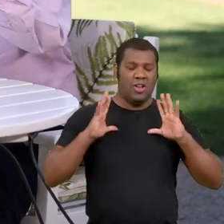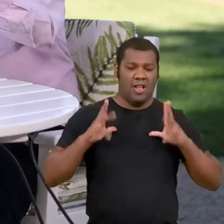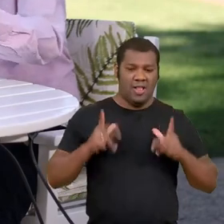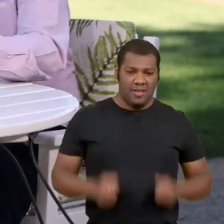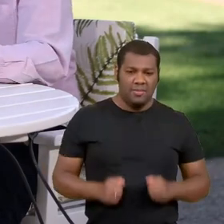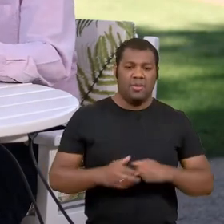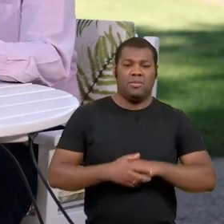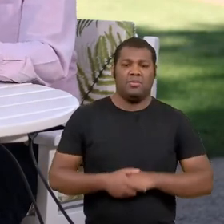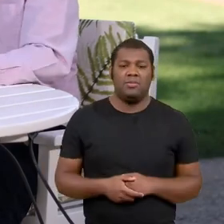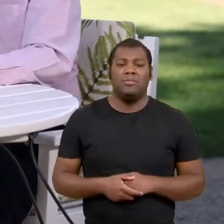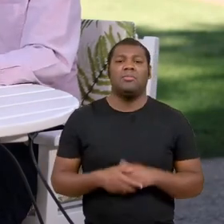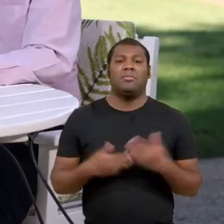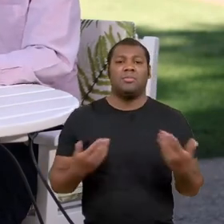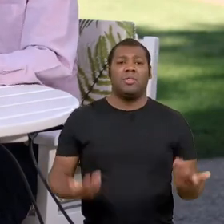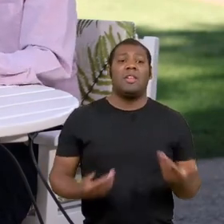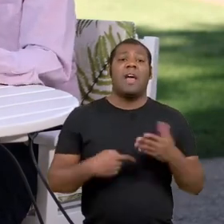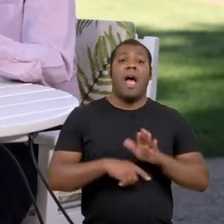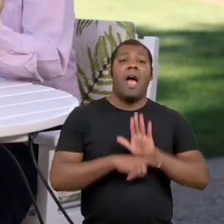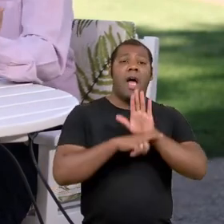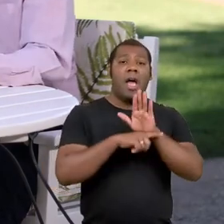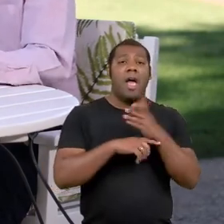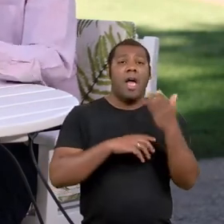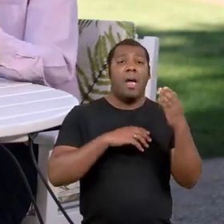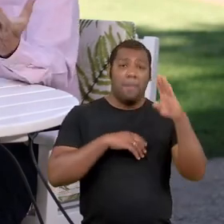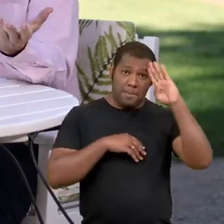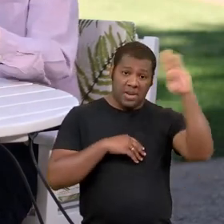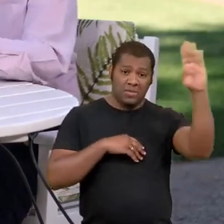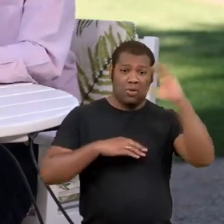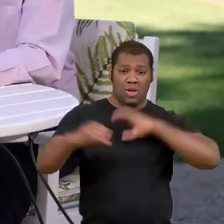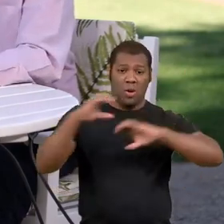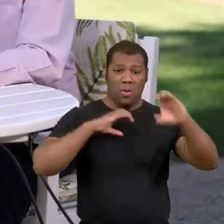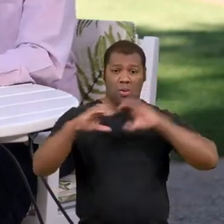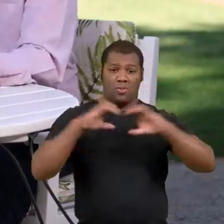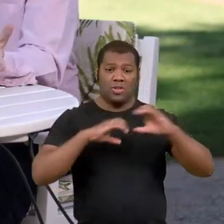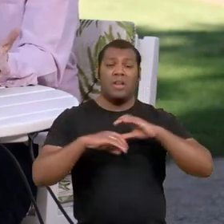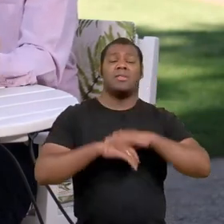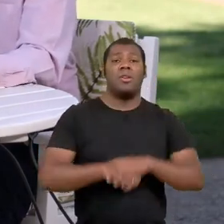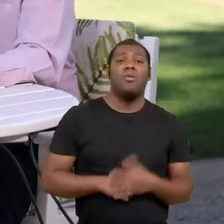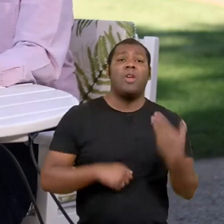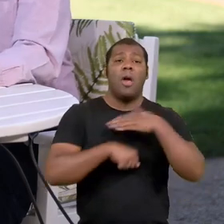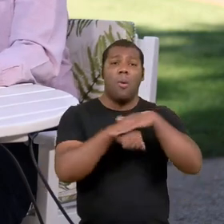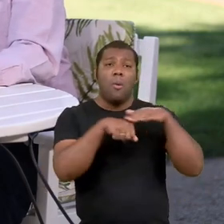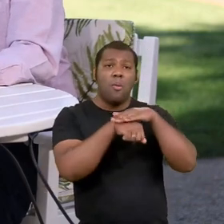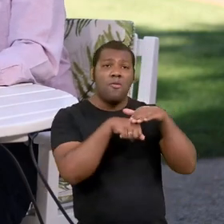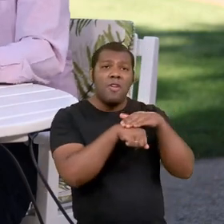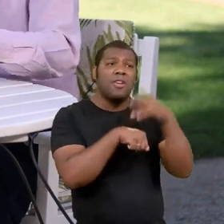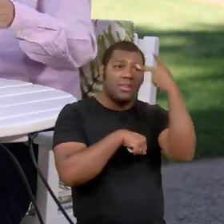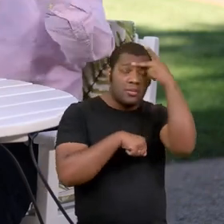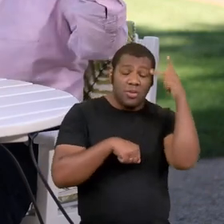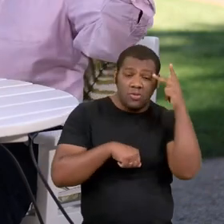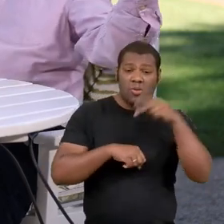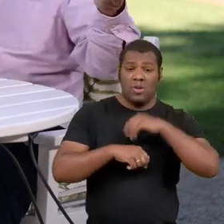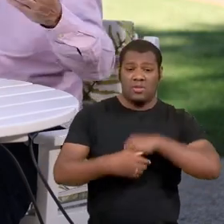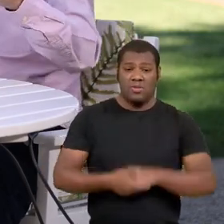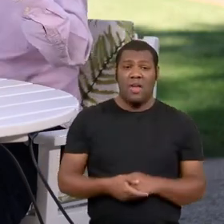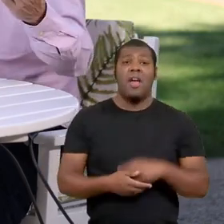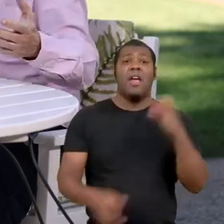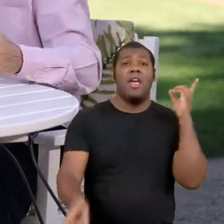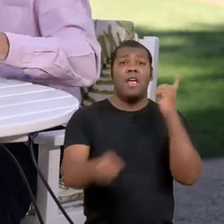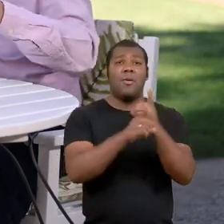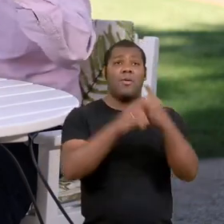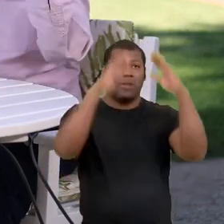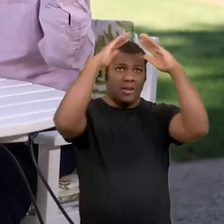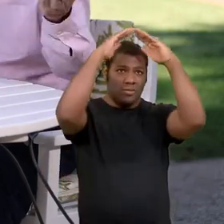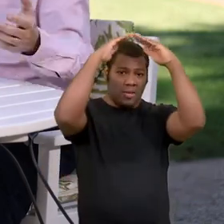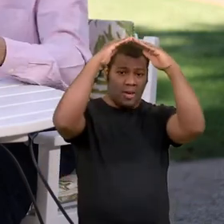comunicação né convencer as pessoas mostrar para as pessoas as coisas que precisam mudar e é claro o encontro com o Papa um show embaixo